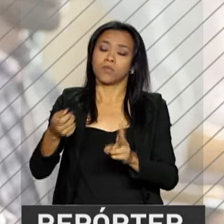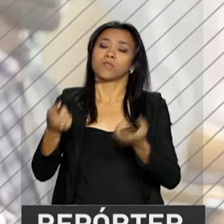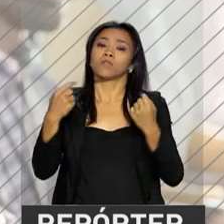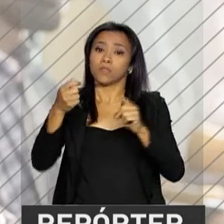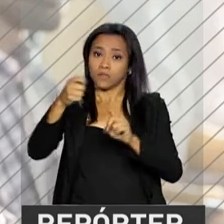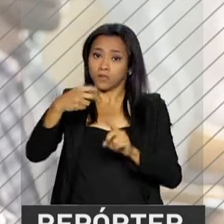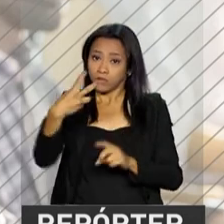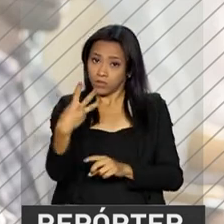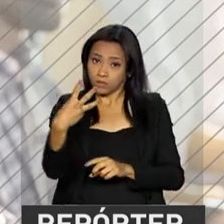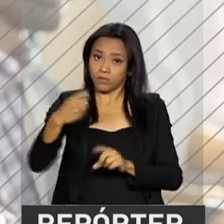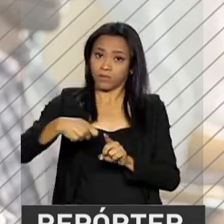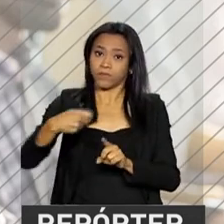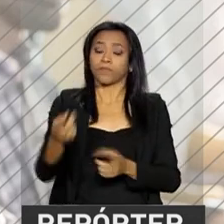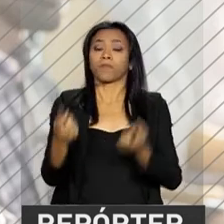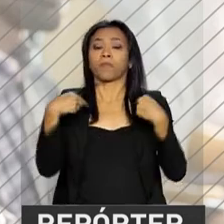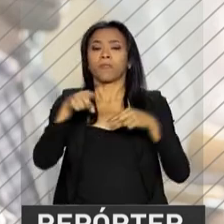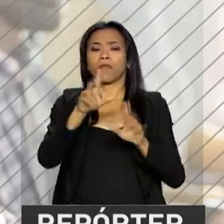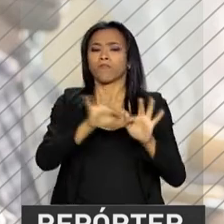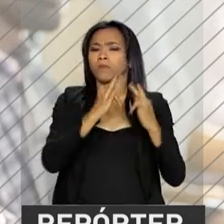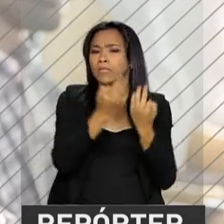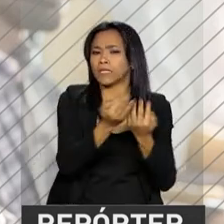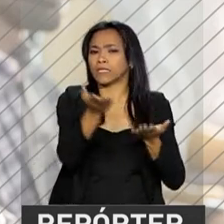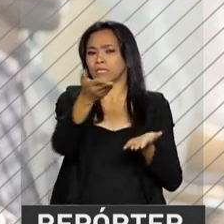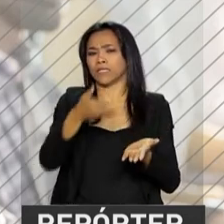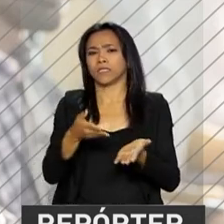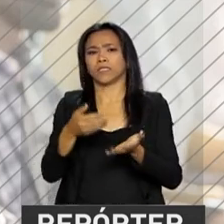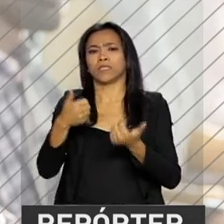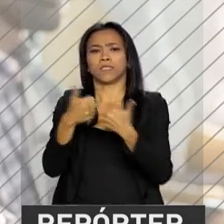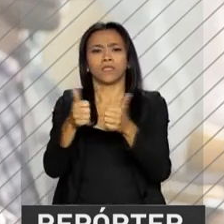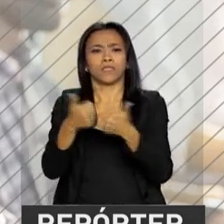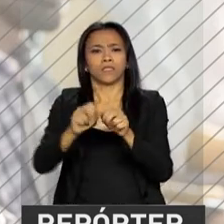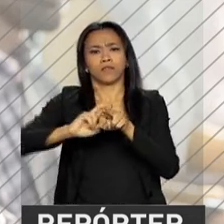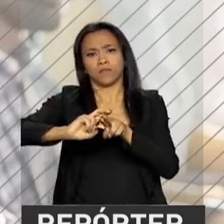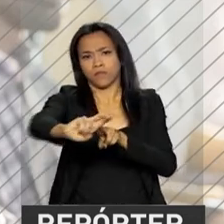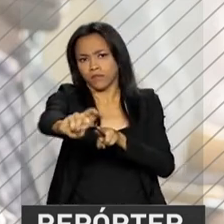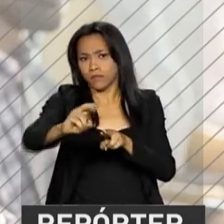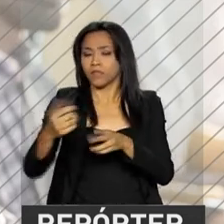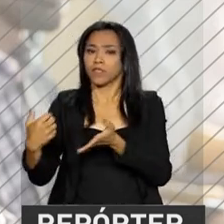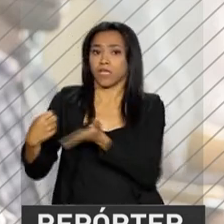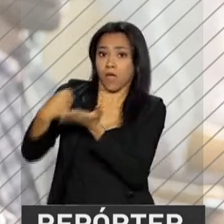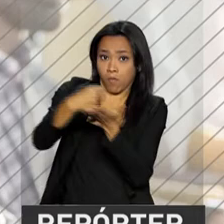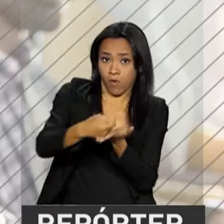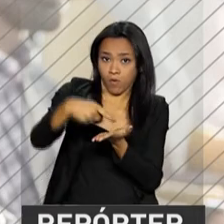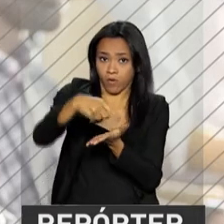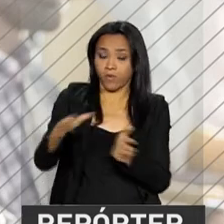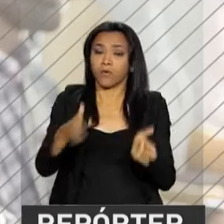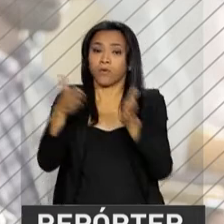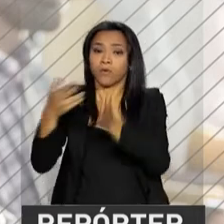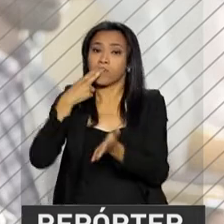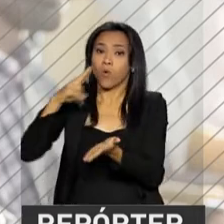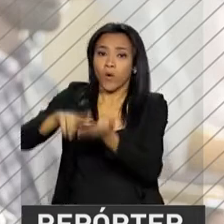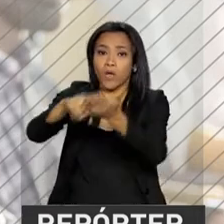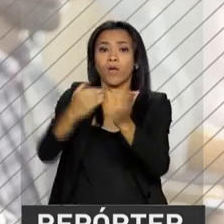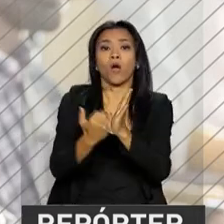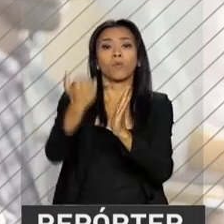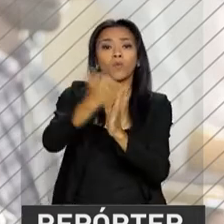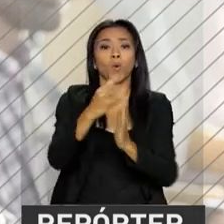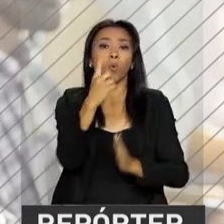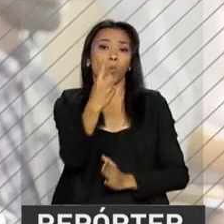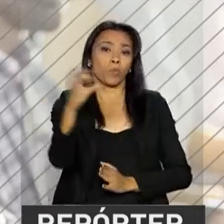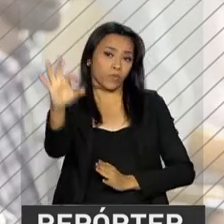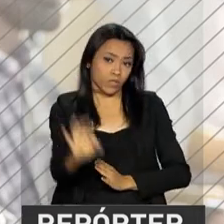serviços prestados às famílias e transportes, serviços auxiliares dos transportes e correio aumentou 1% no